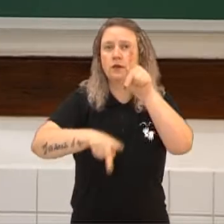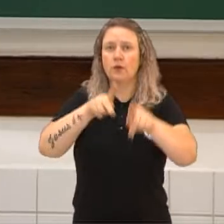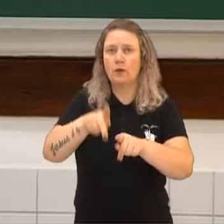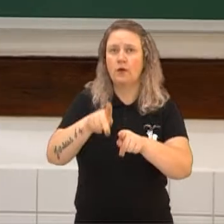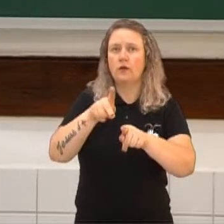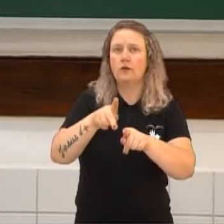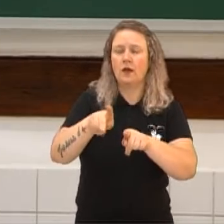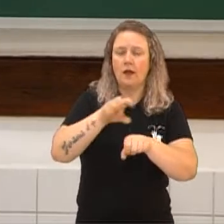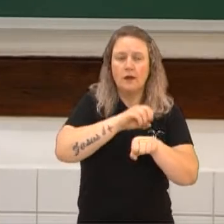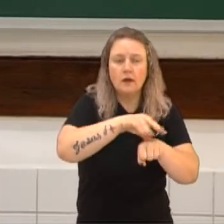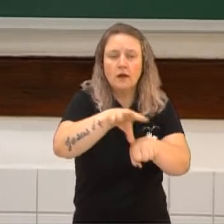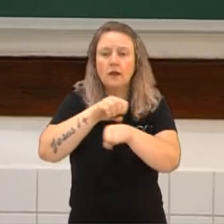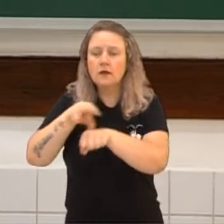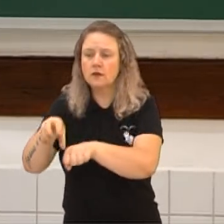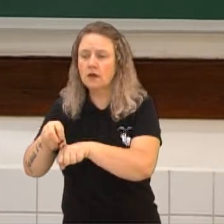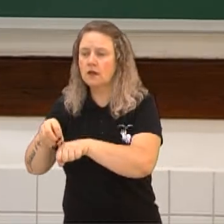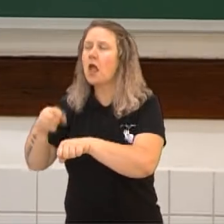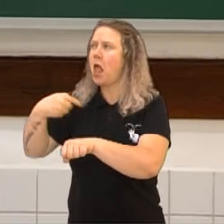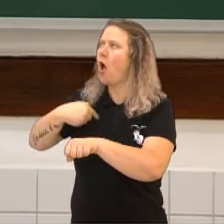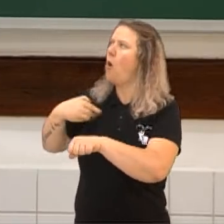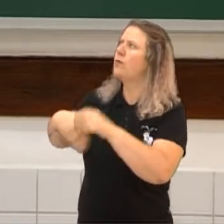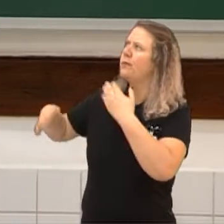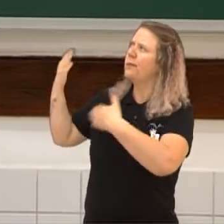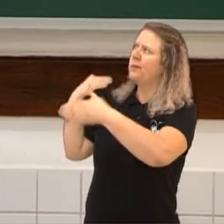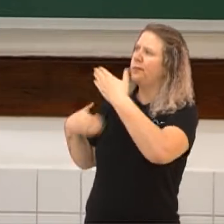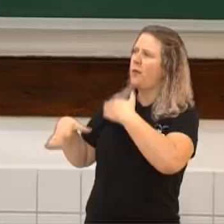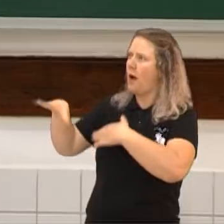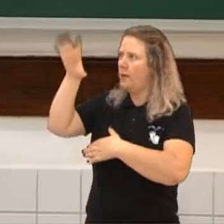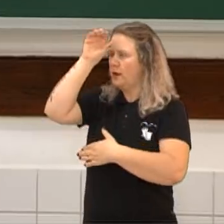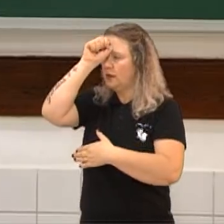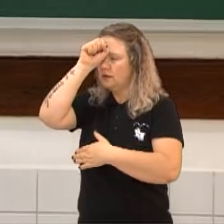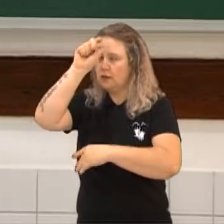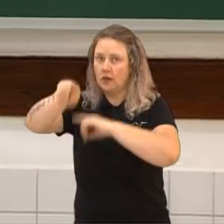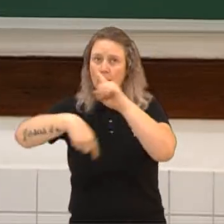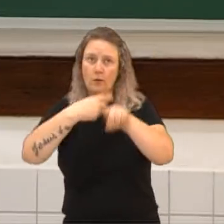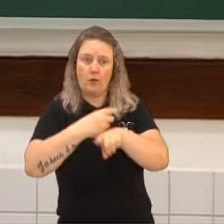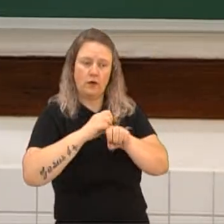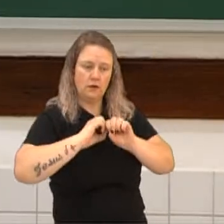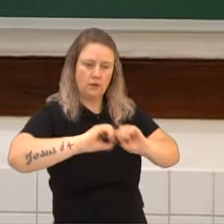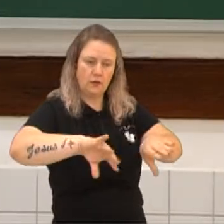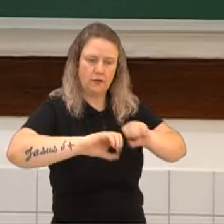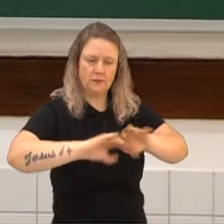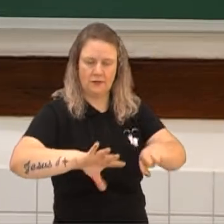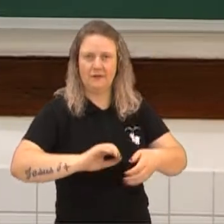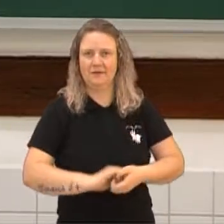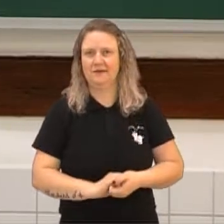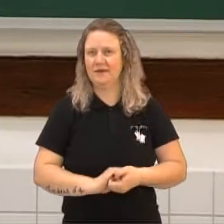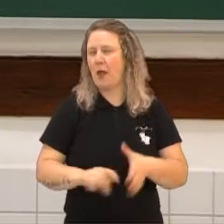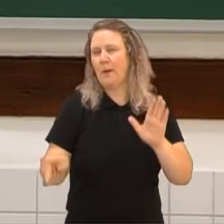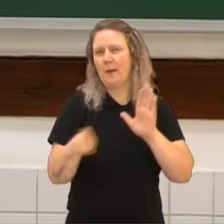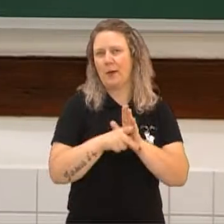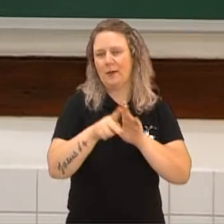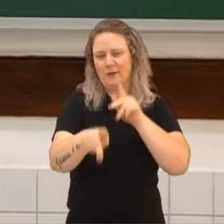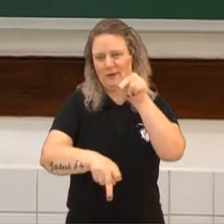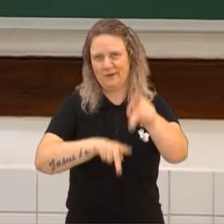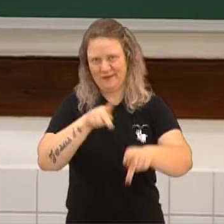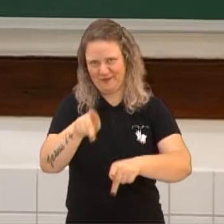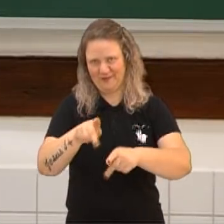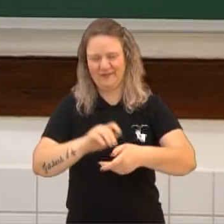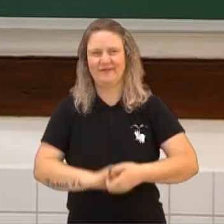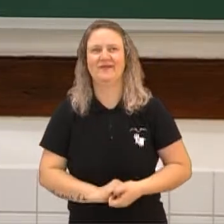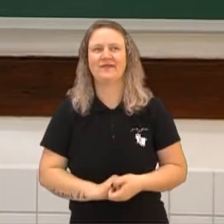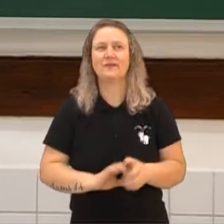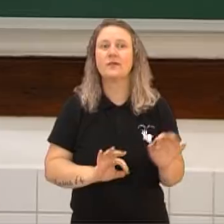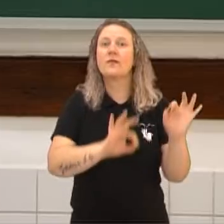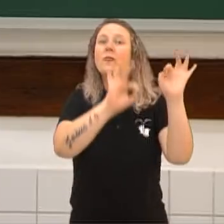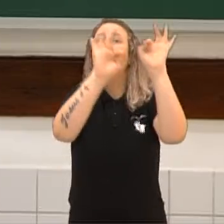aprendeu. E assim são divulgadas, né, e aprendidas as culturas populares. Então agora vamos falar sobre